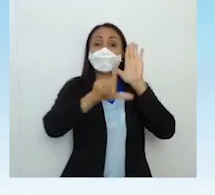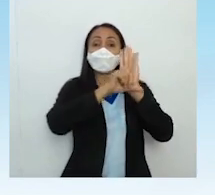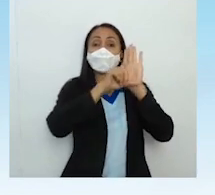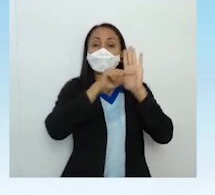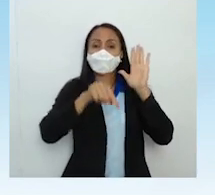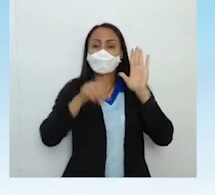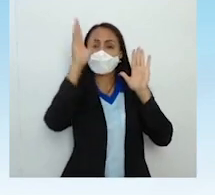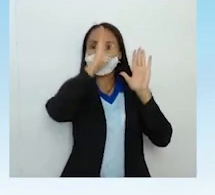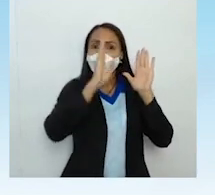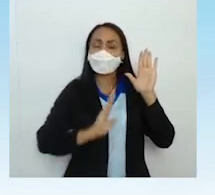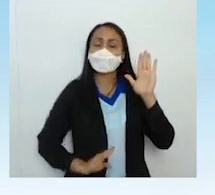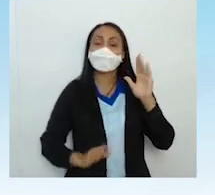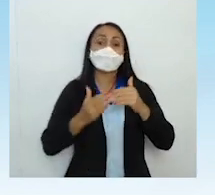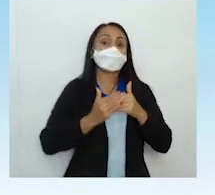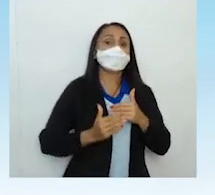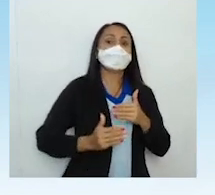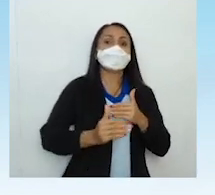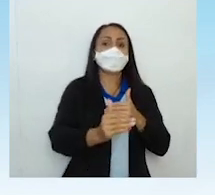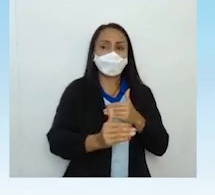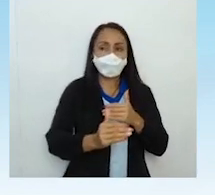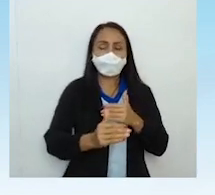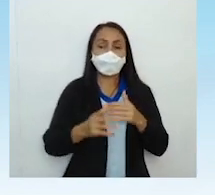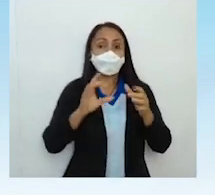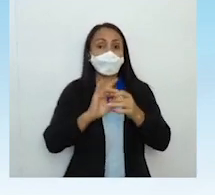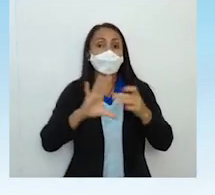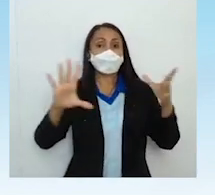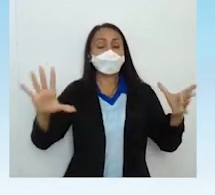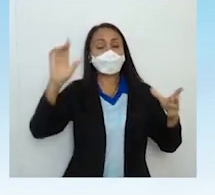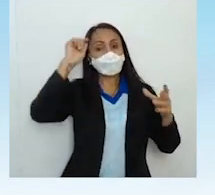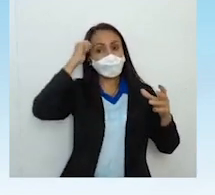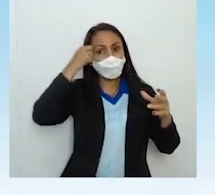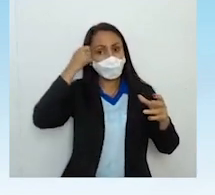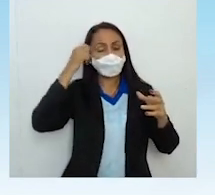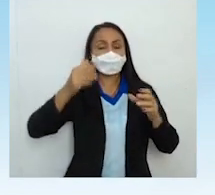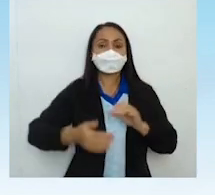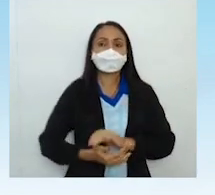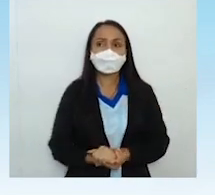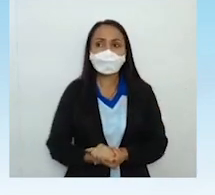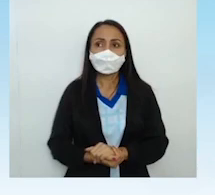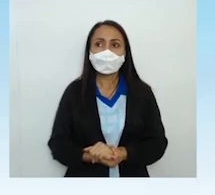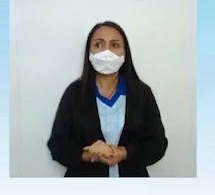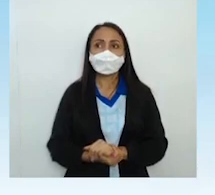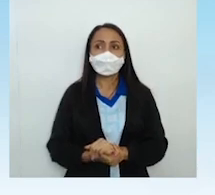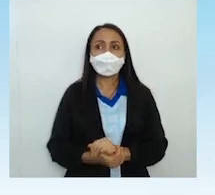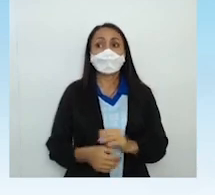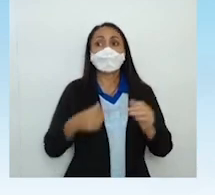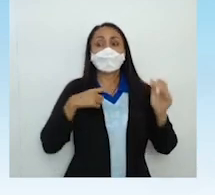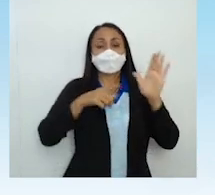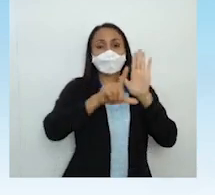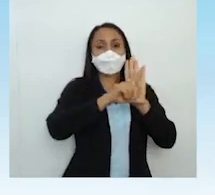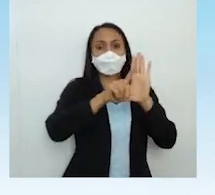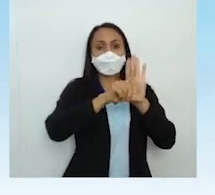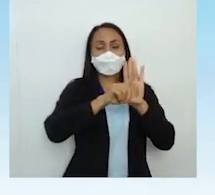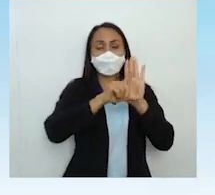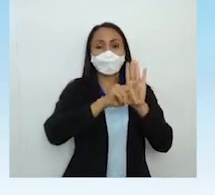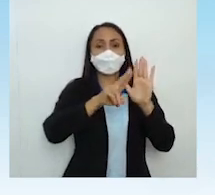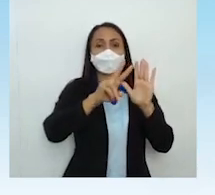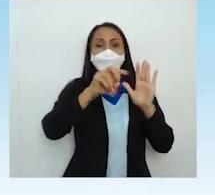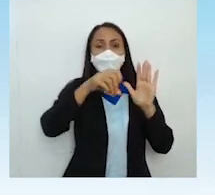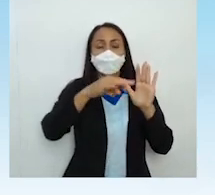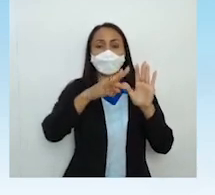que iniciou a libertação dos negros. Eu falei sobre Eusébio de Queiroz. Tem a lei do ventre livre, a lei